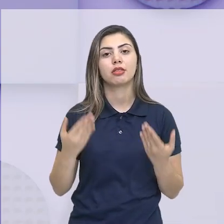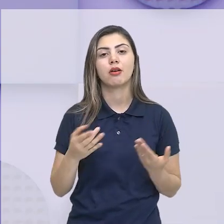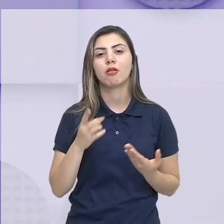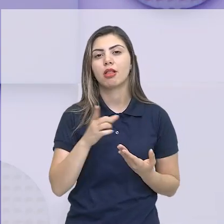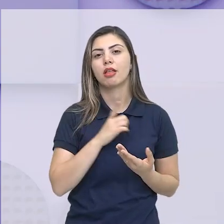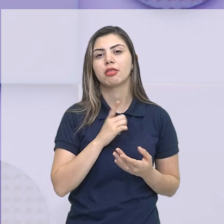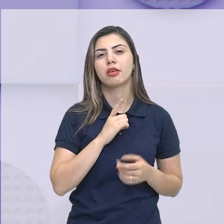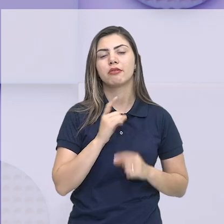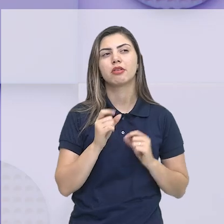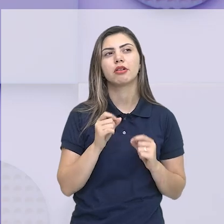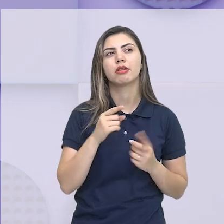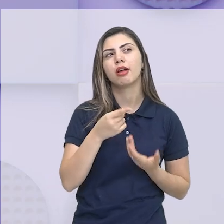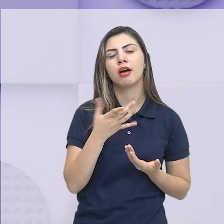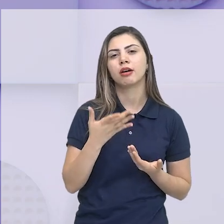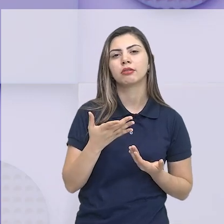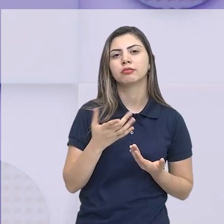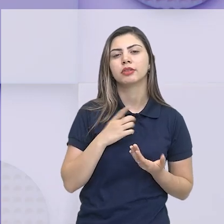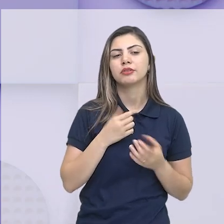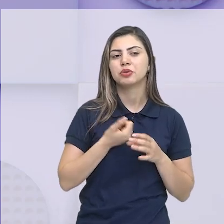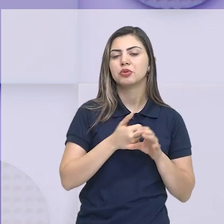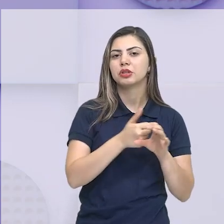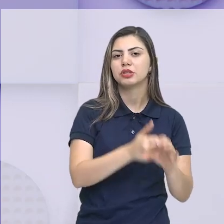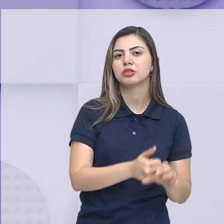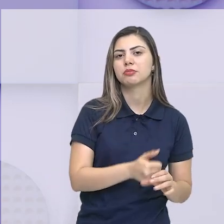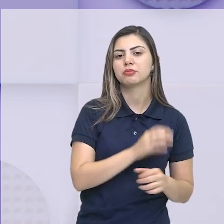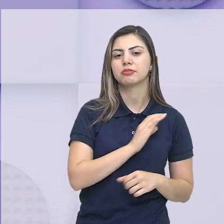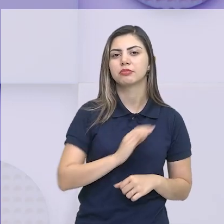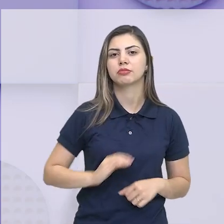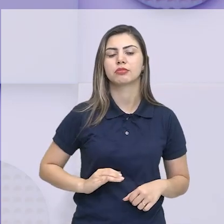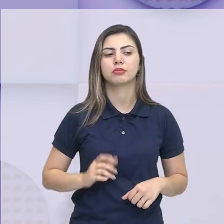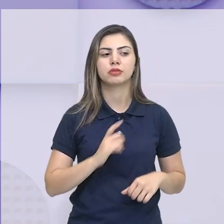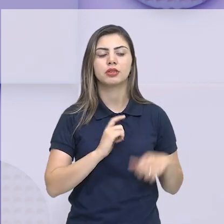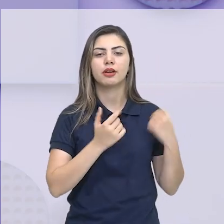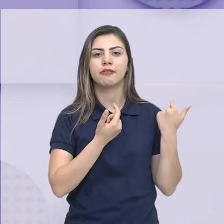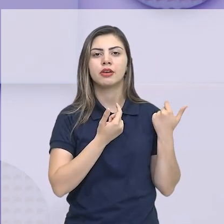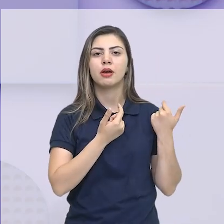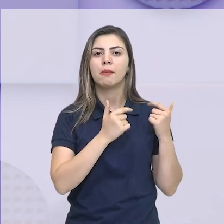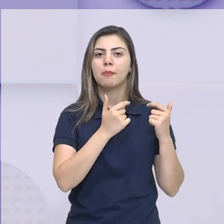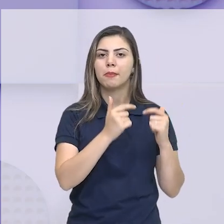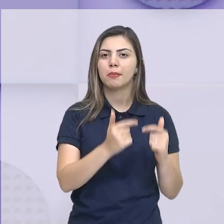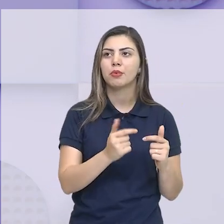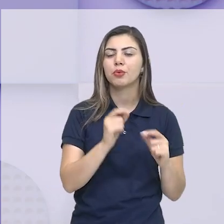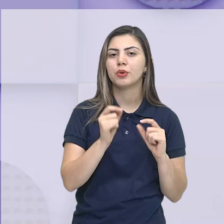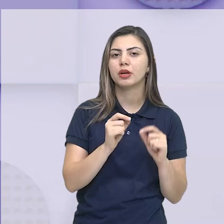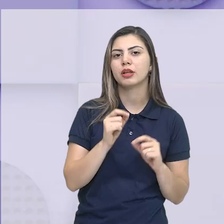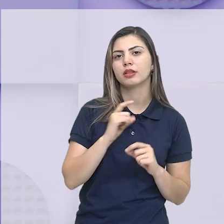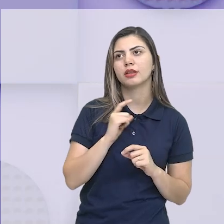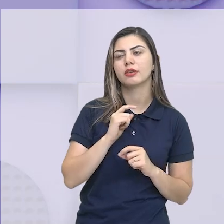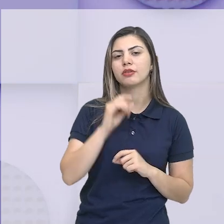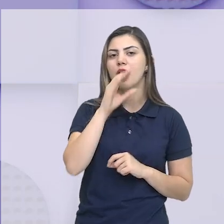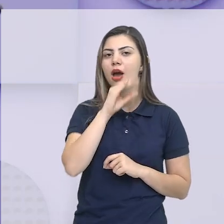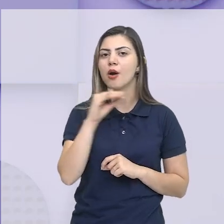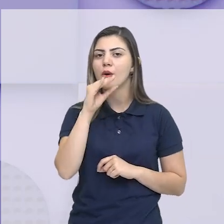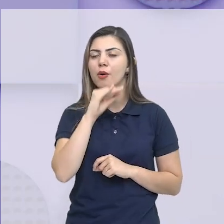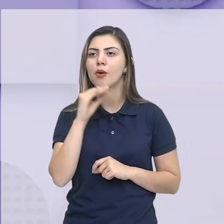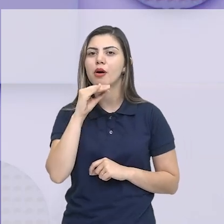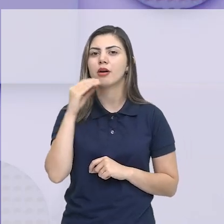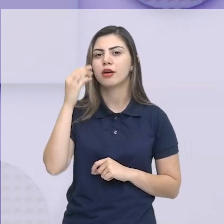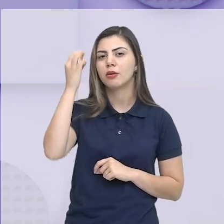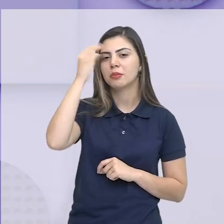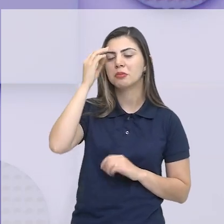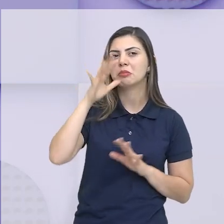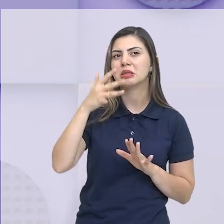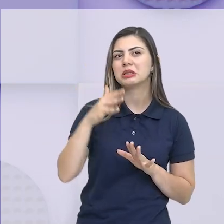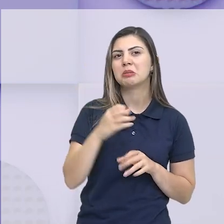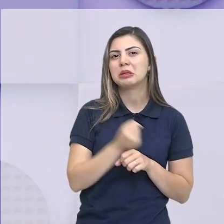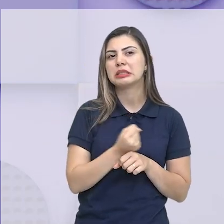um processo de caminhada da tradição oral. Acredito os arqueólogos bíblicos que em torno de